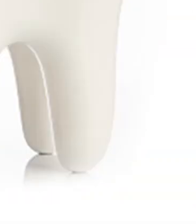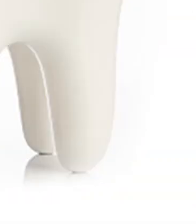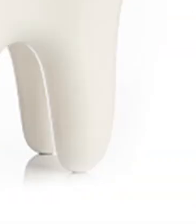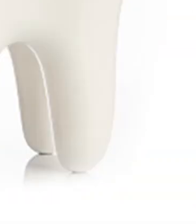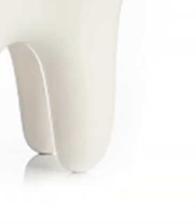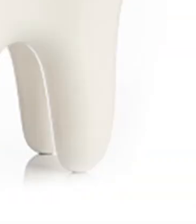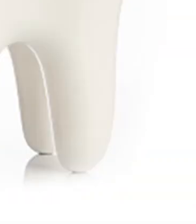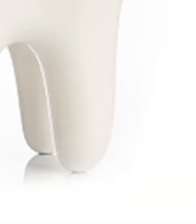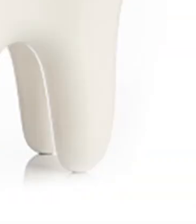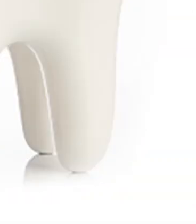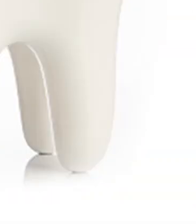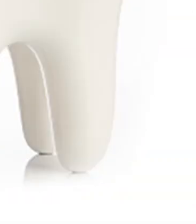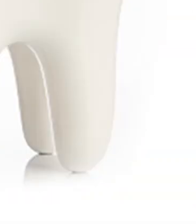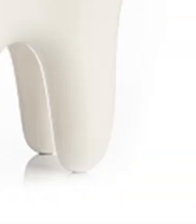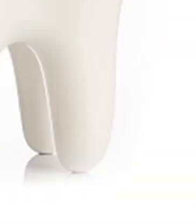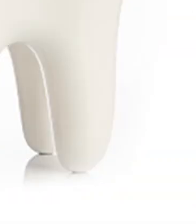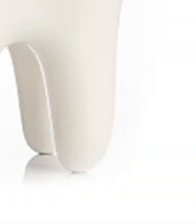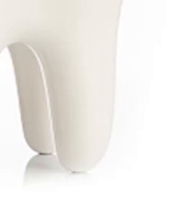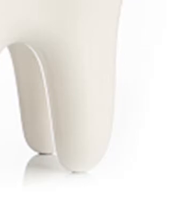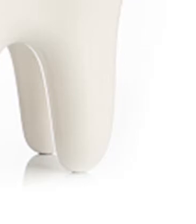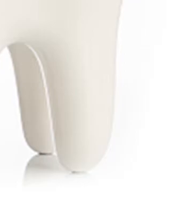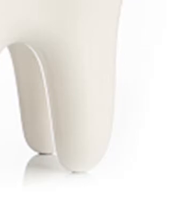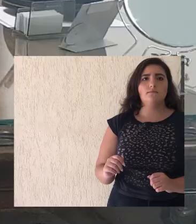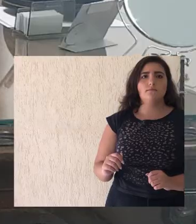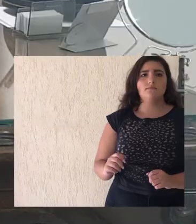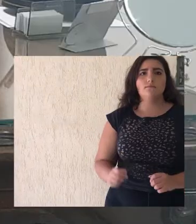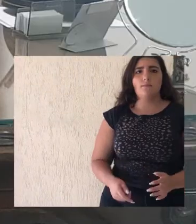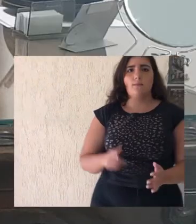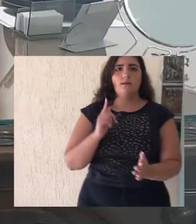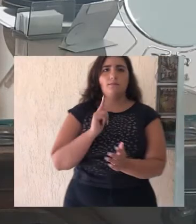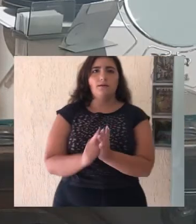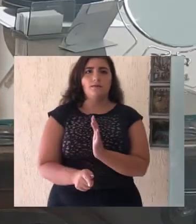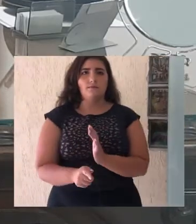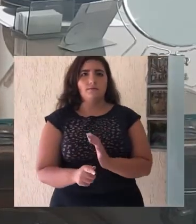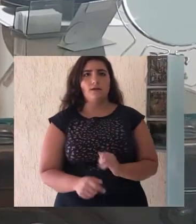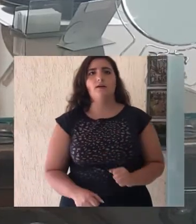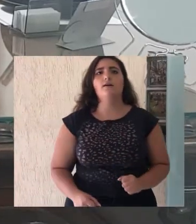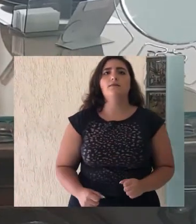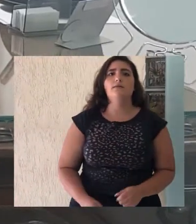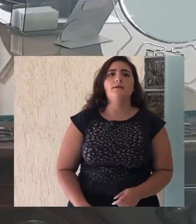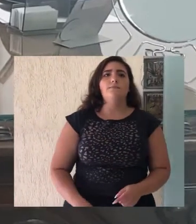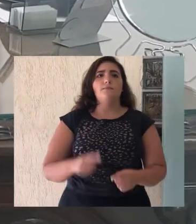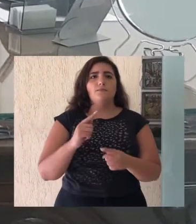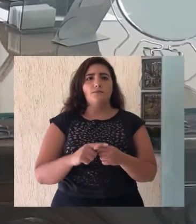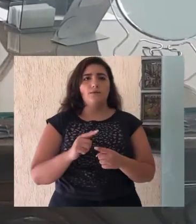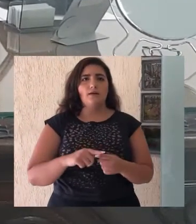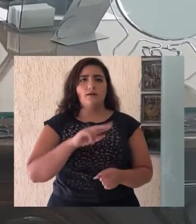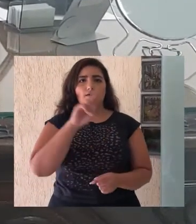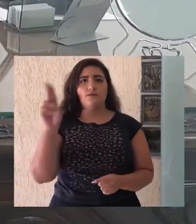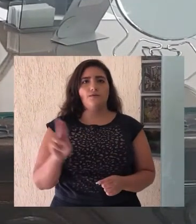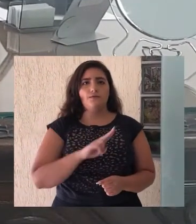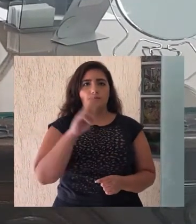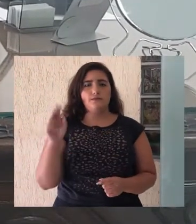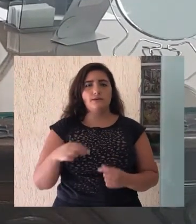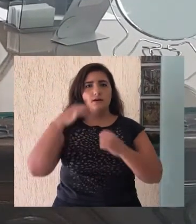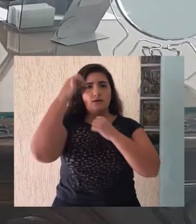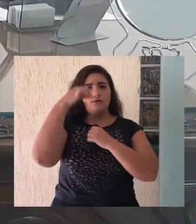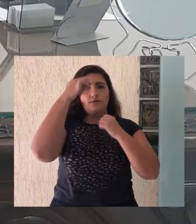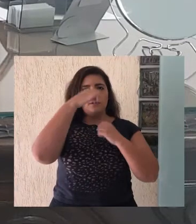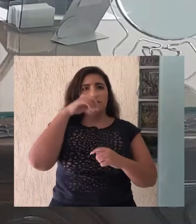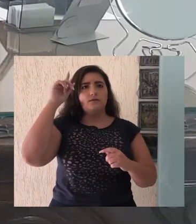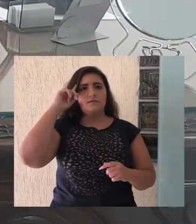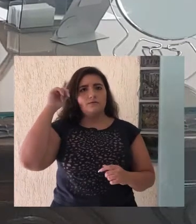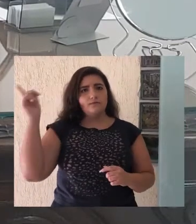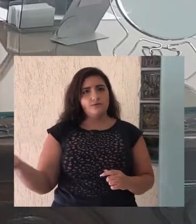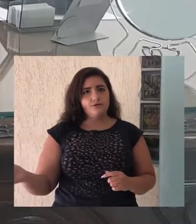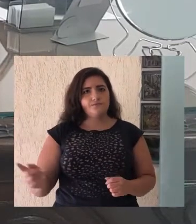Por que preciso usar o fio dental todos os dias? O outro questionamento que eu tive aqui é: por que se utiliza o fio